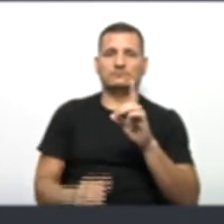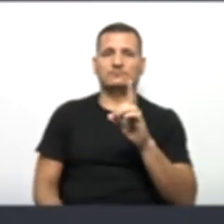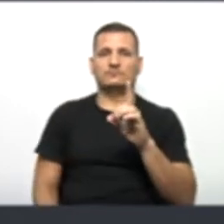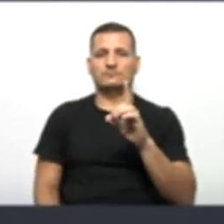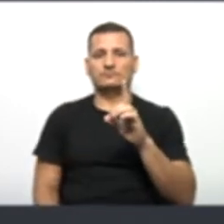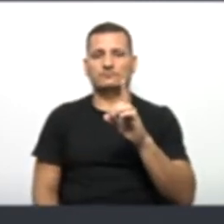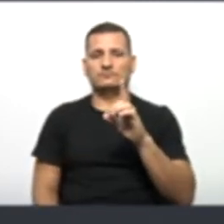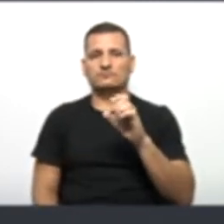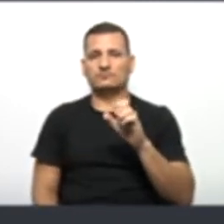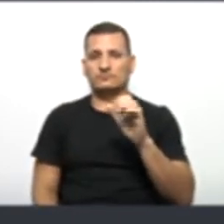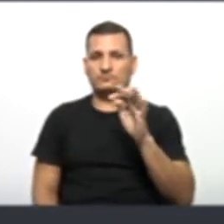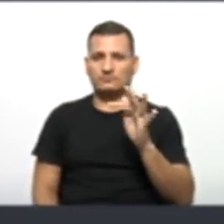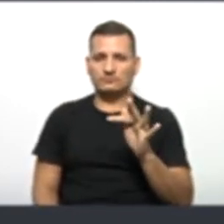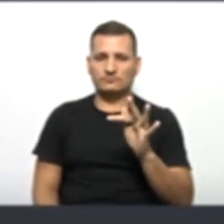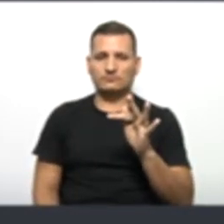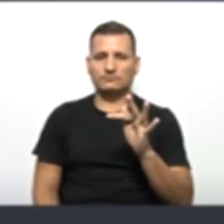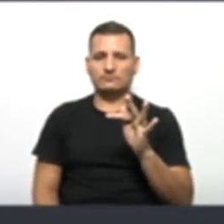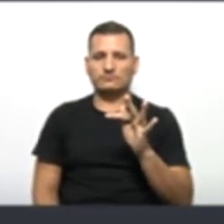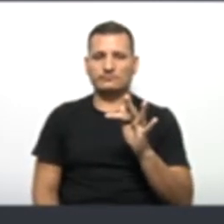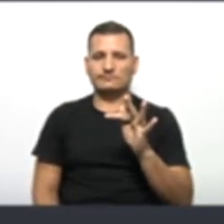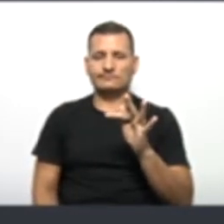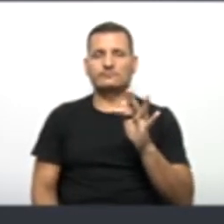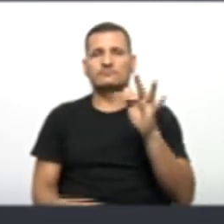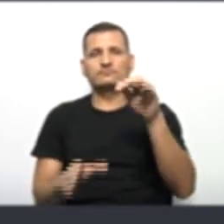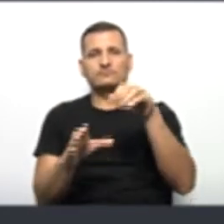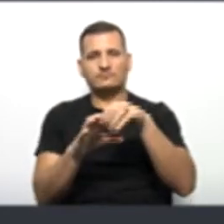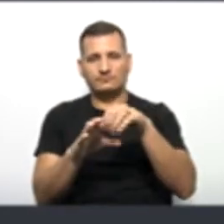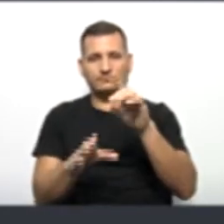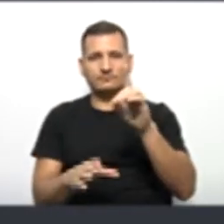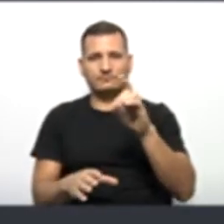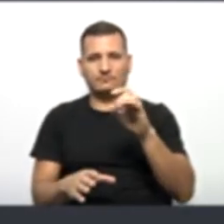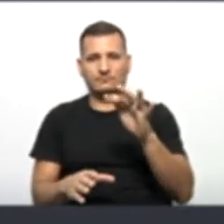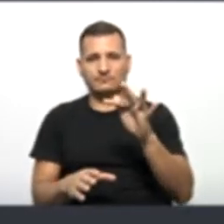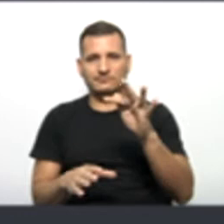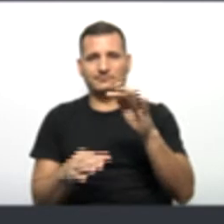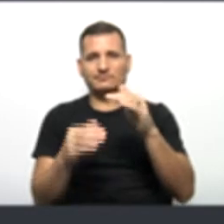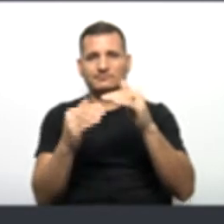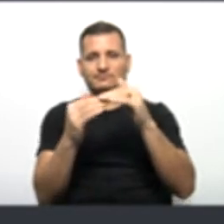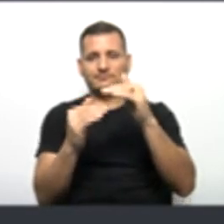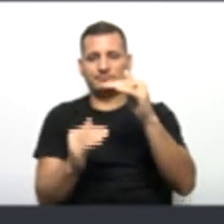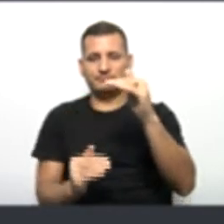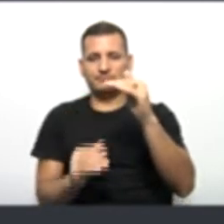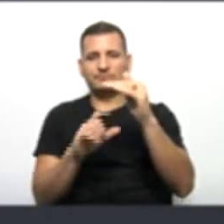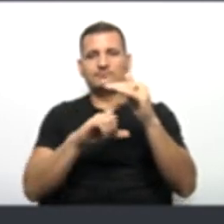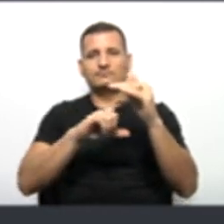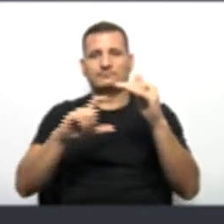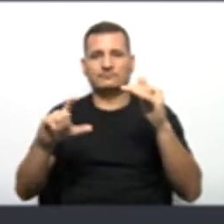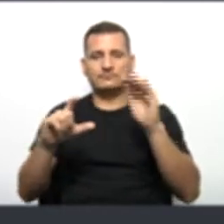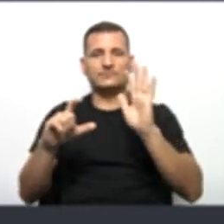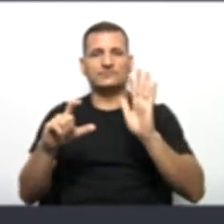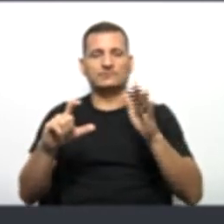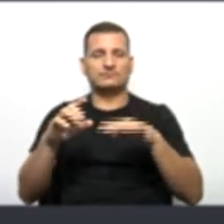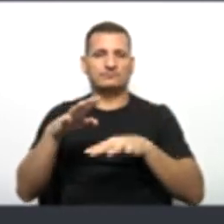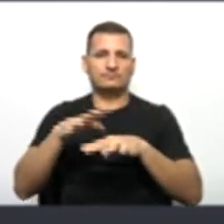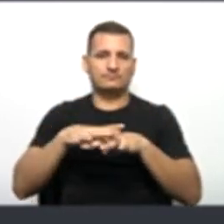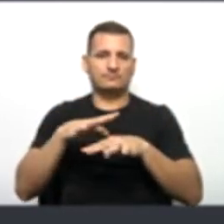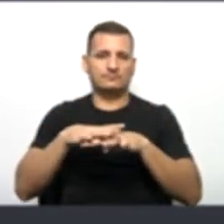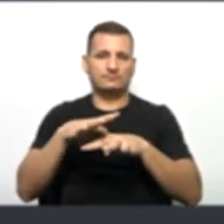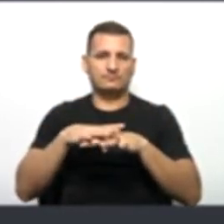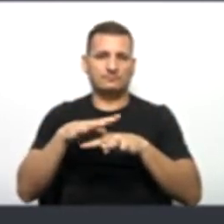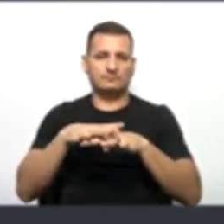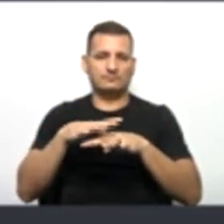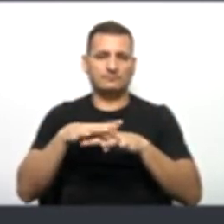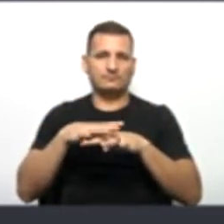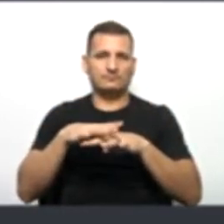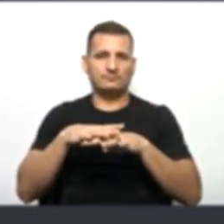função criar tabela dentro dessa função criar tabela olha só o cliente tables aí vocês já fizeram em banco de